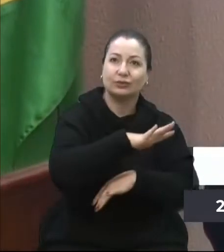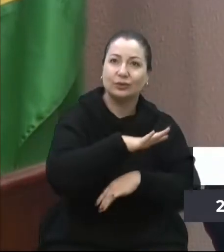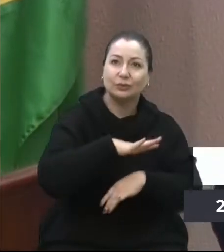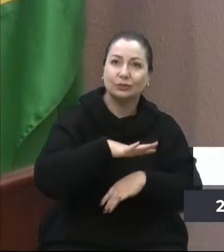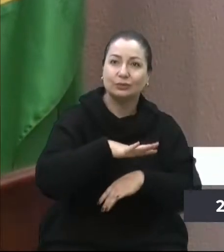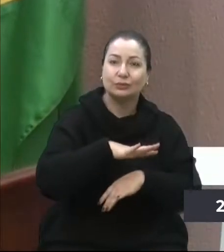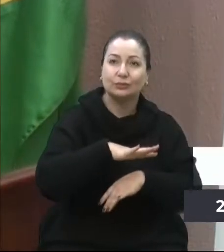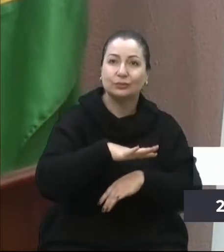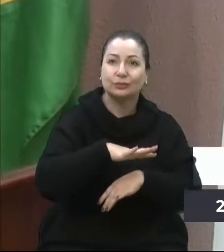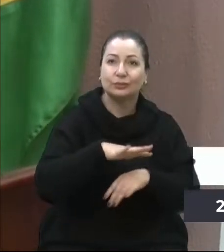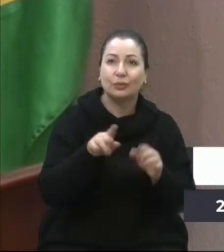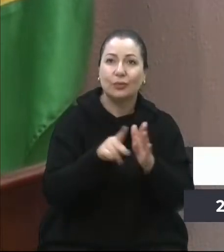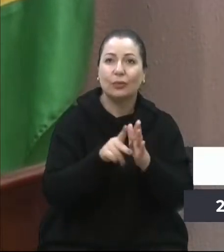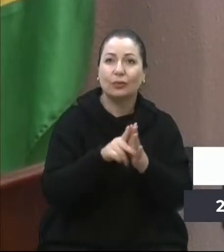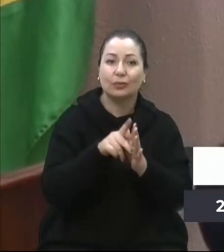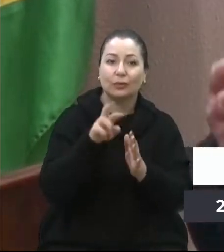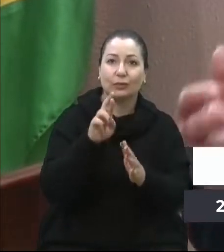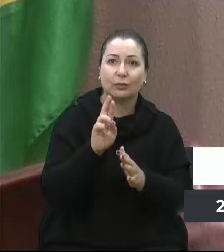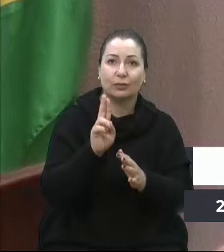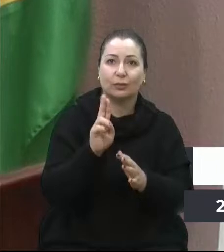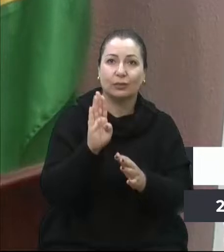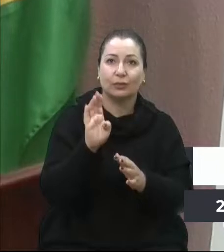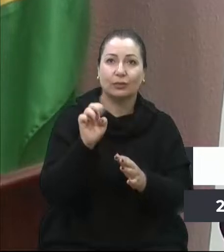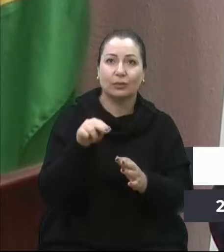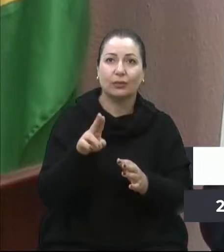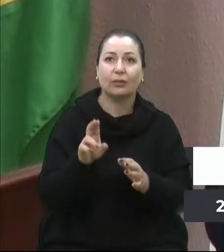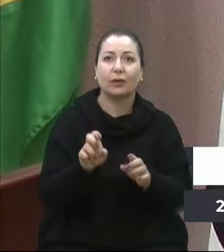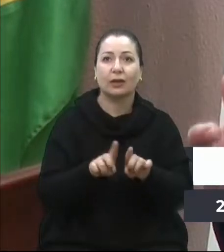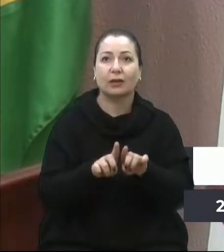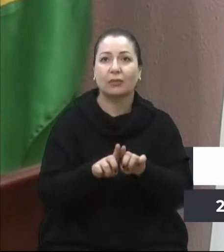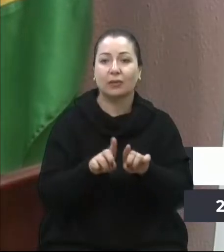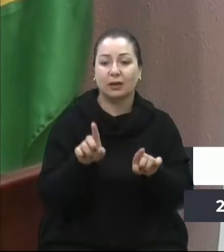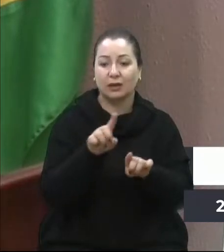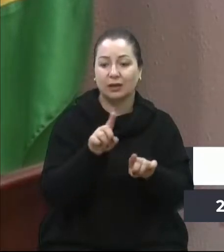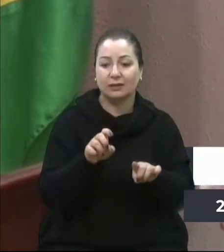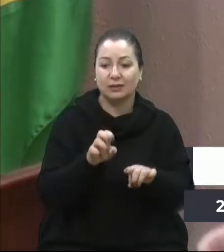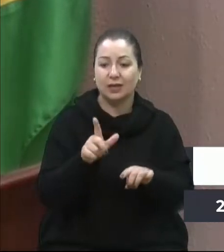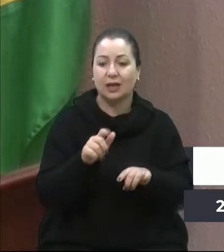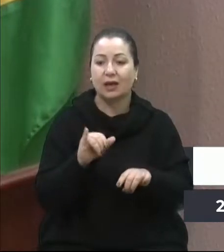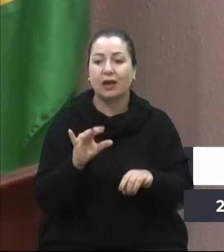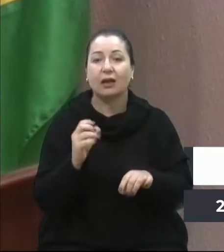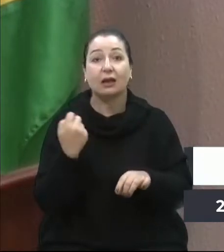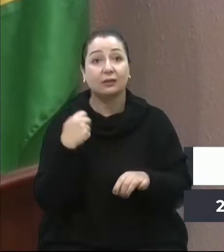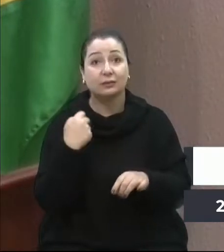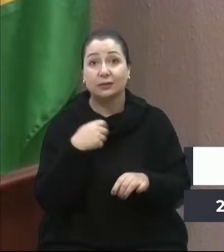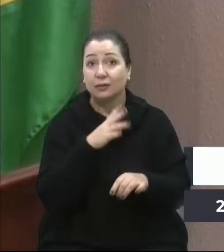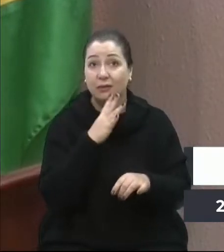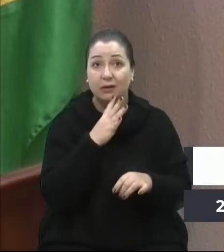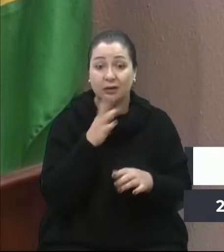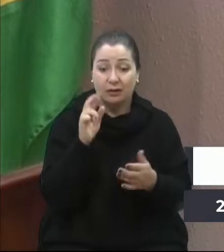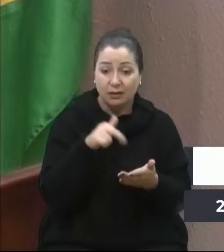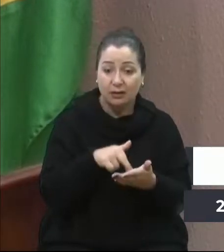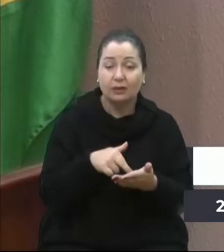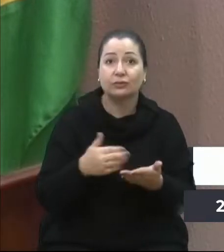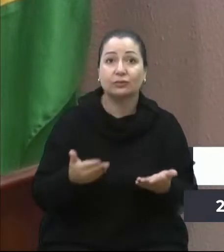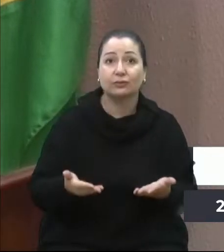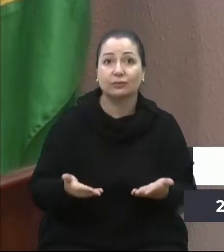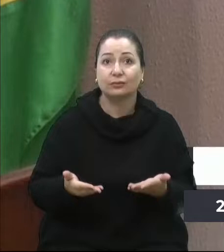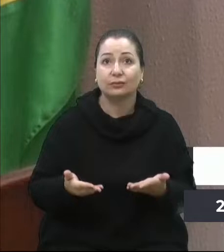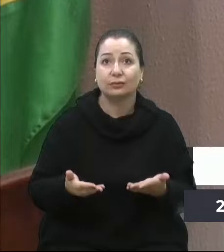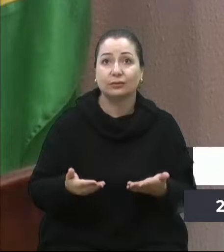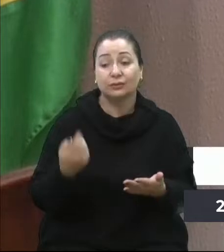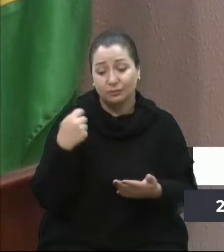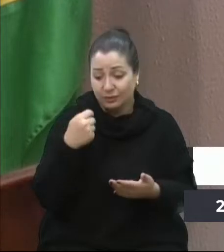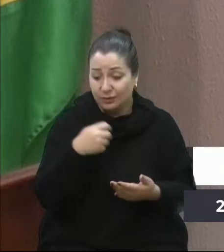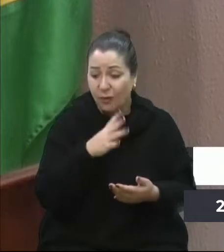próprio Rubem, a Zélia Rodrigues Furtado, tantas escolas. Tem que conhecer sua realidade. Tem que